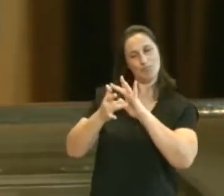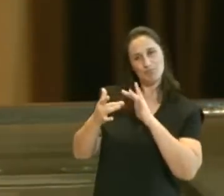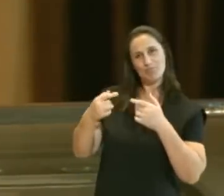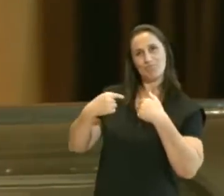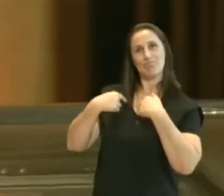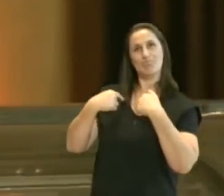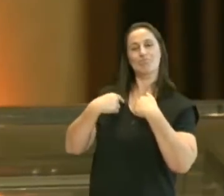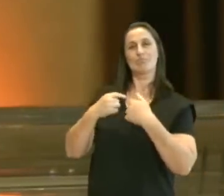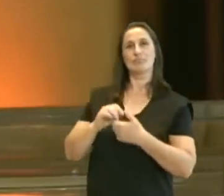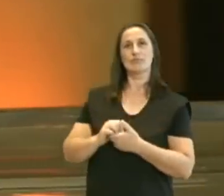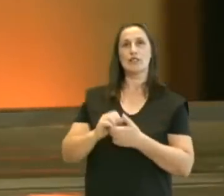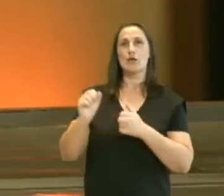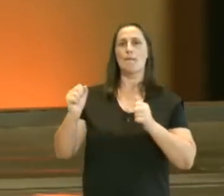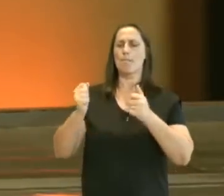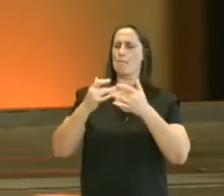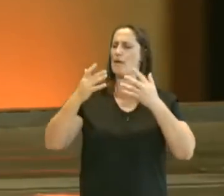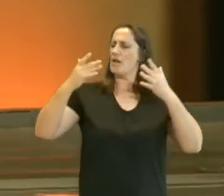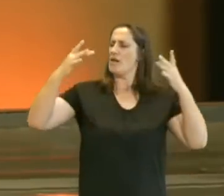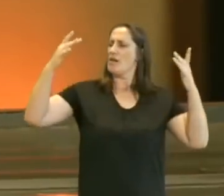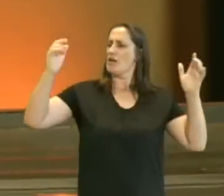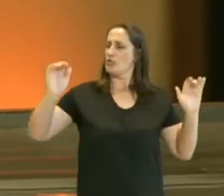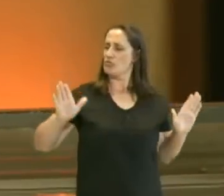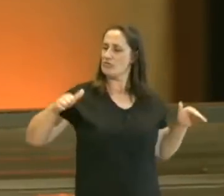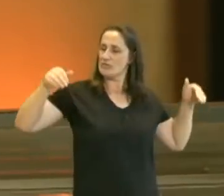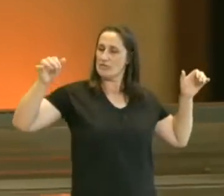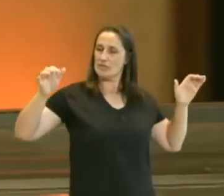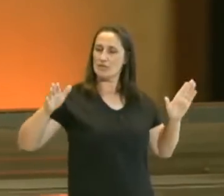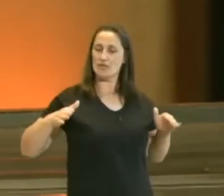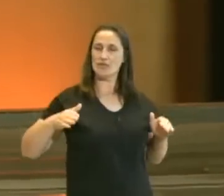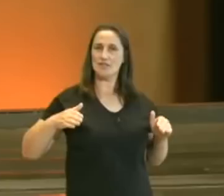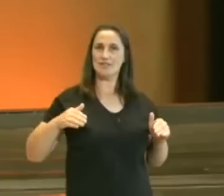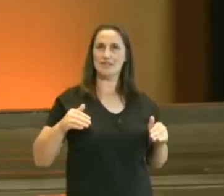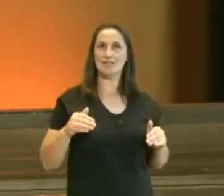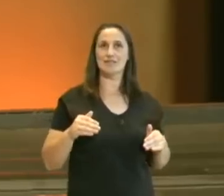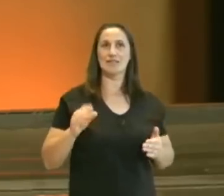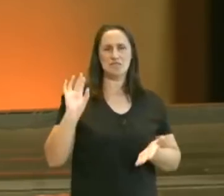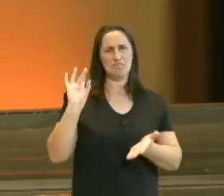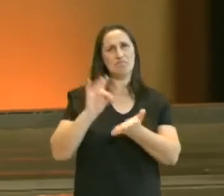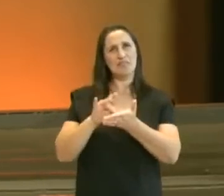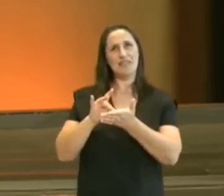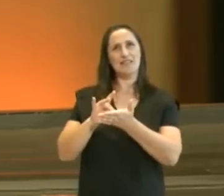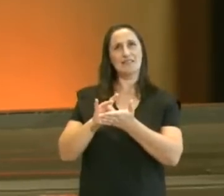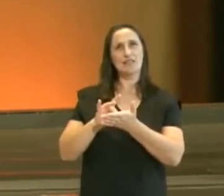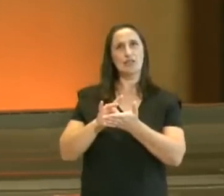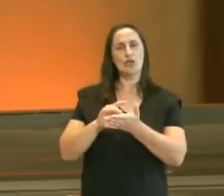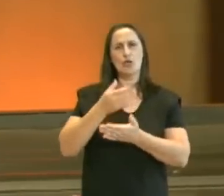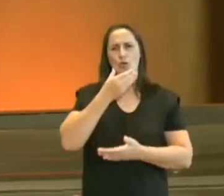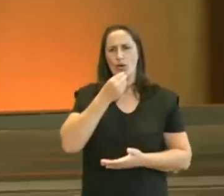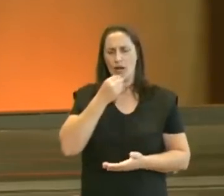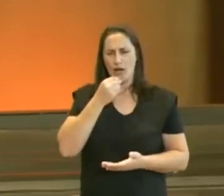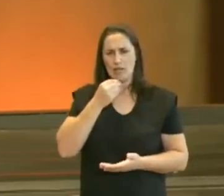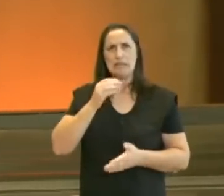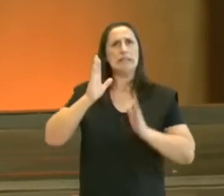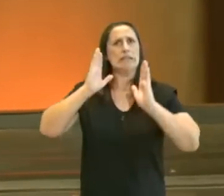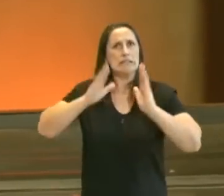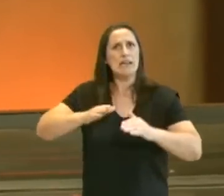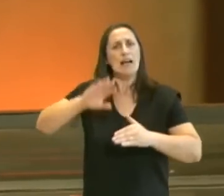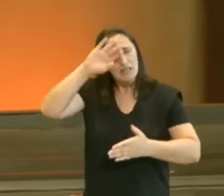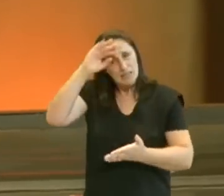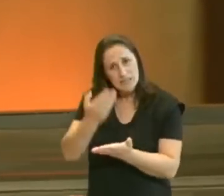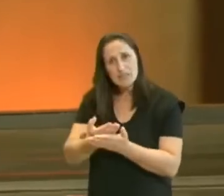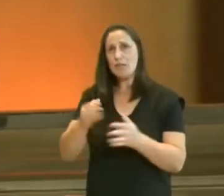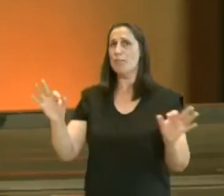brilho, a glória, os anjos da volta. Fala a verdade, né? O cara cai com a boca no pó logo de uma vez, está resolvido